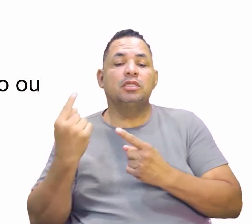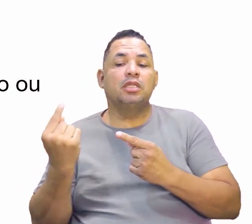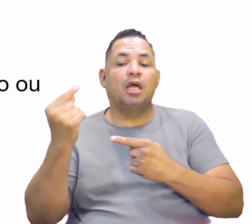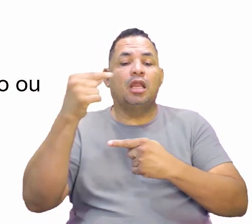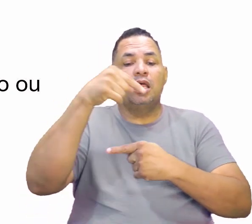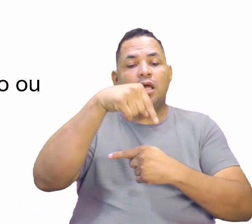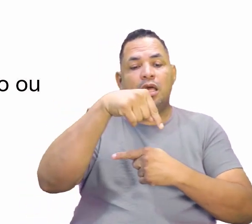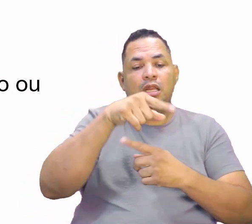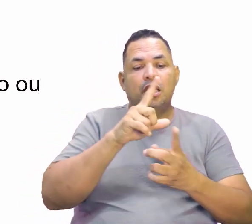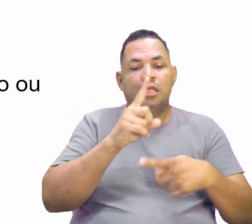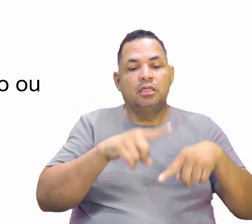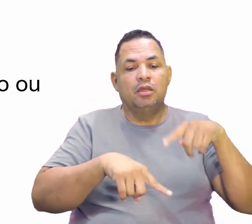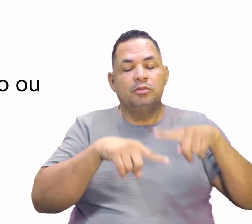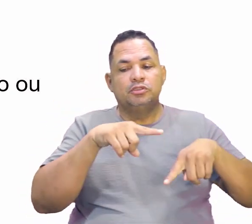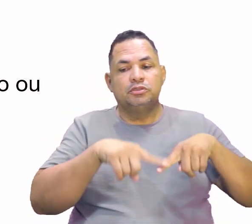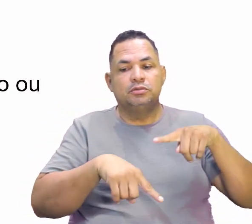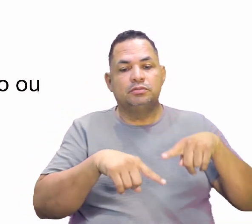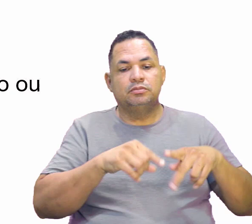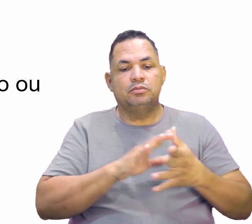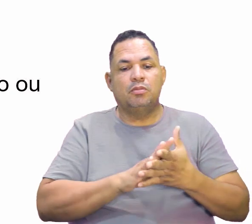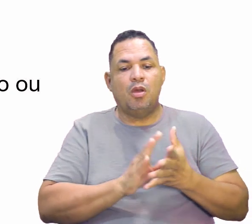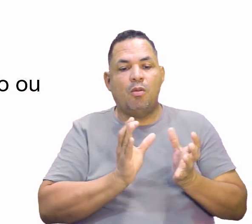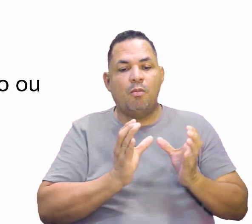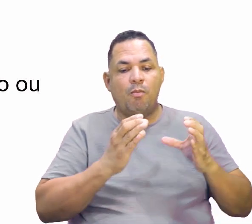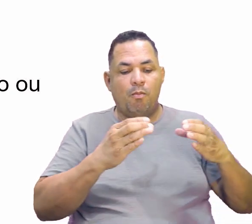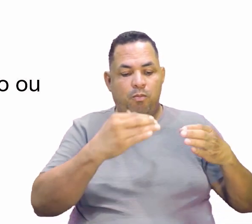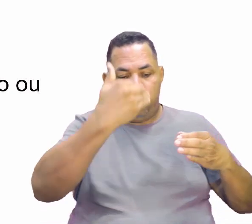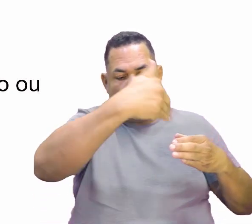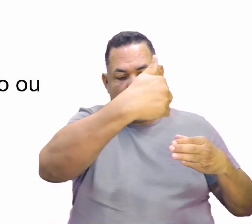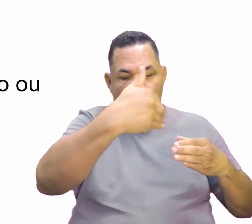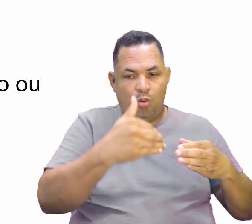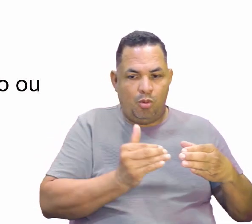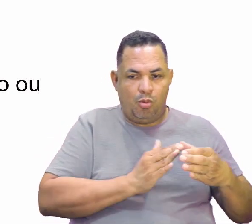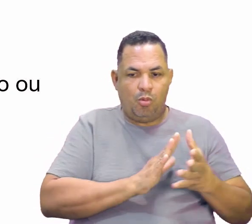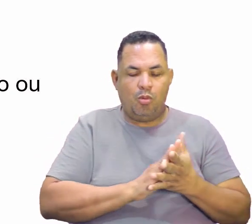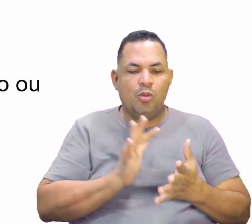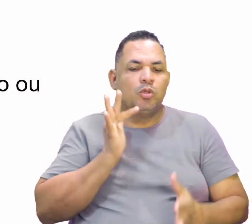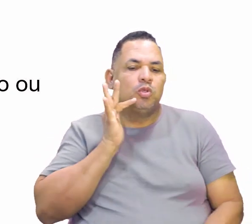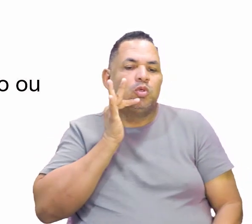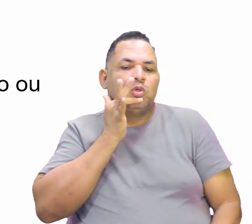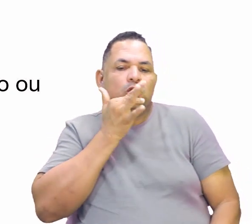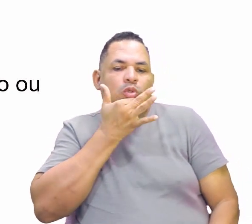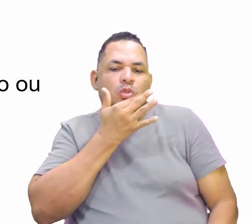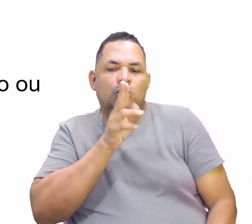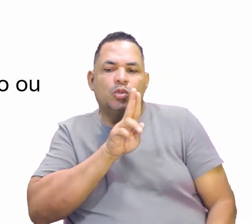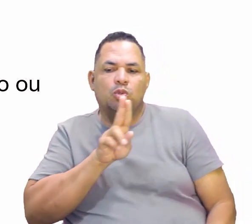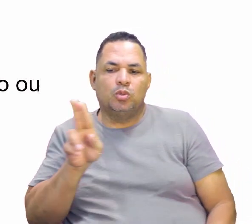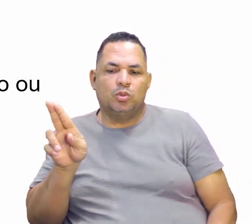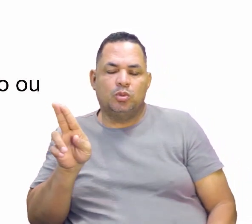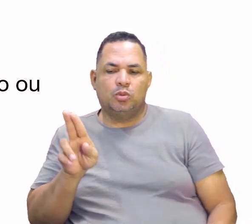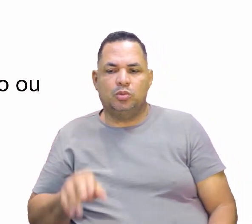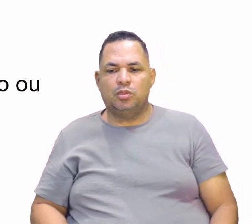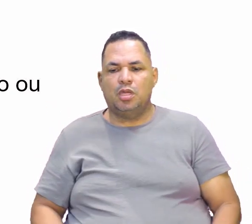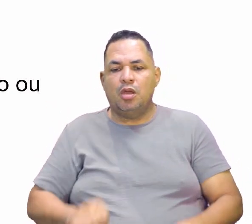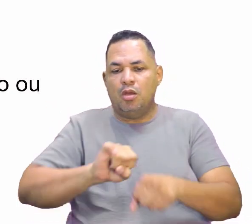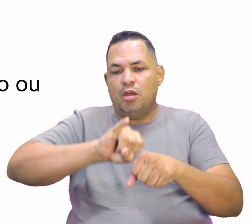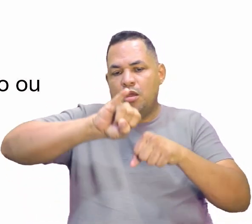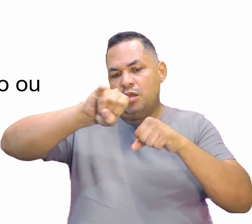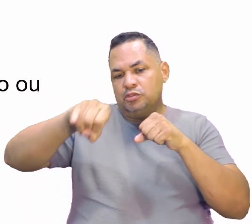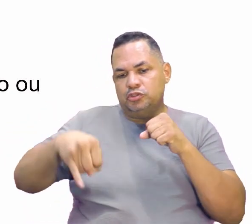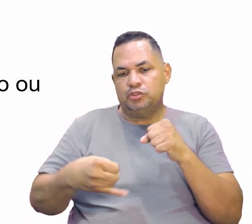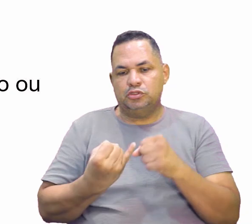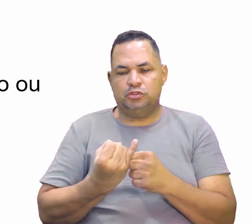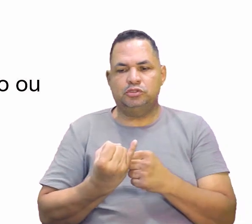a quem? Ao objeto, né? Que é o bolo. Então, esse delicioso é um nome, é o predicativo